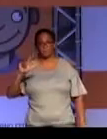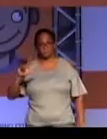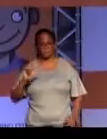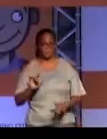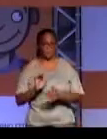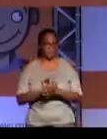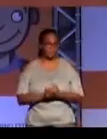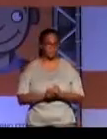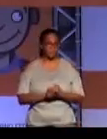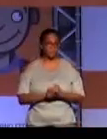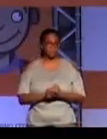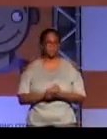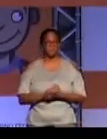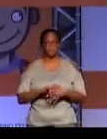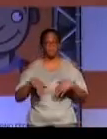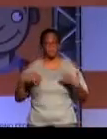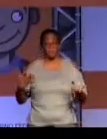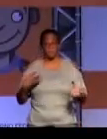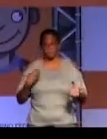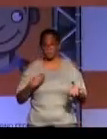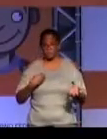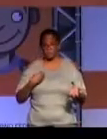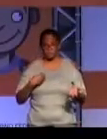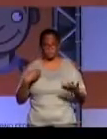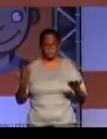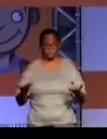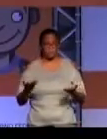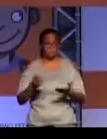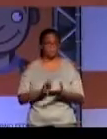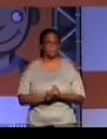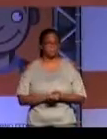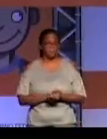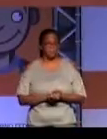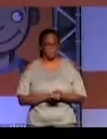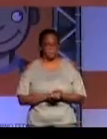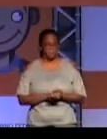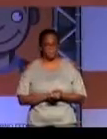Mas o cenário atual que nós vemos, para